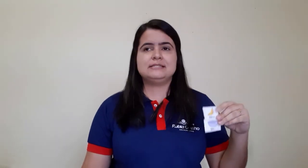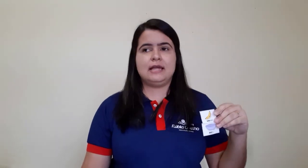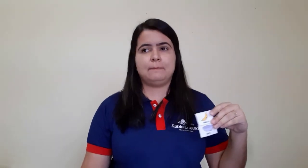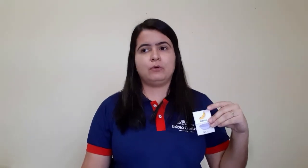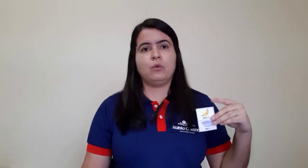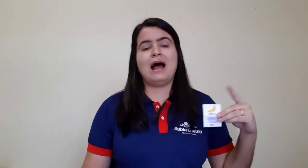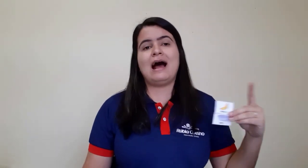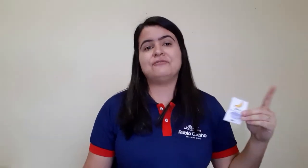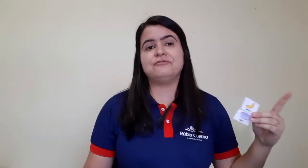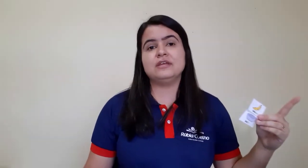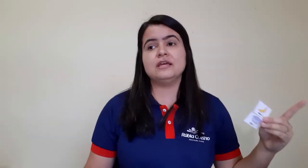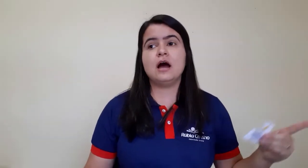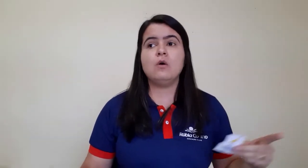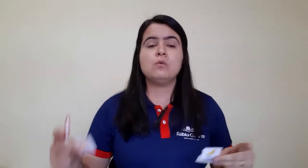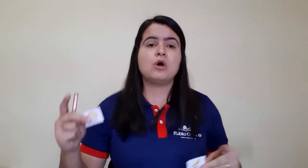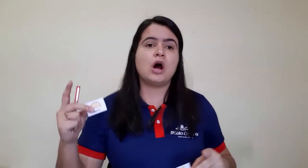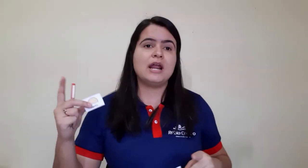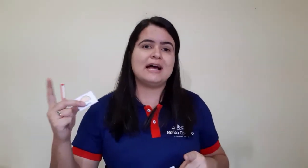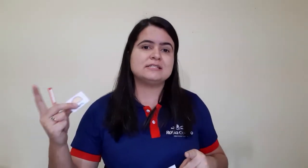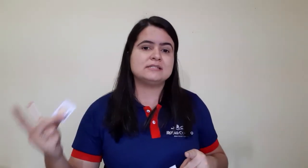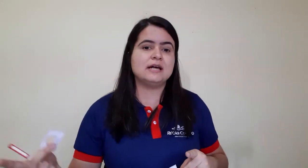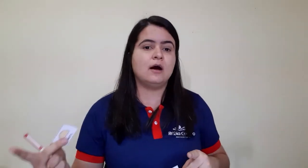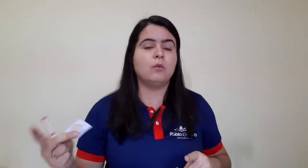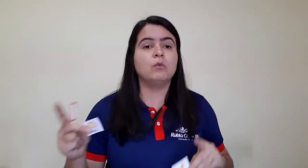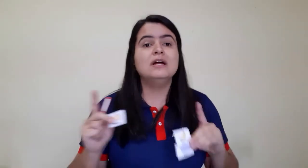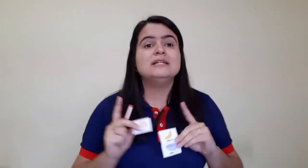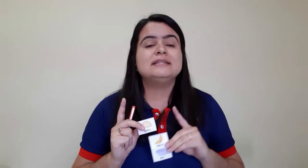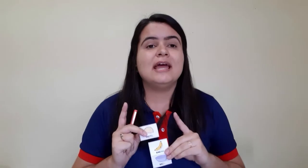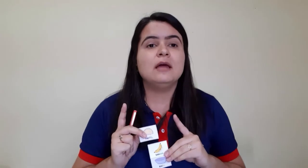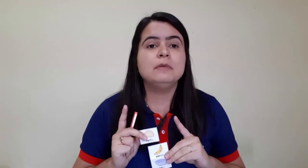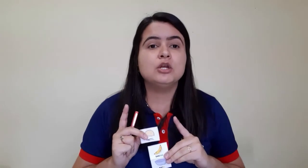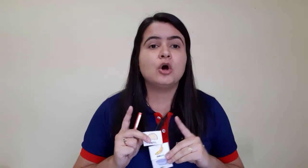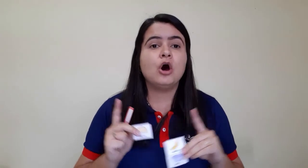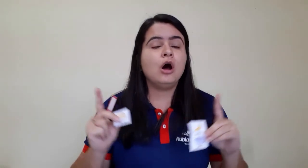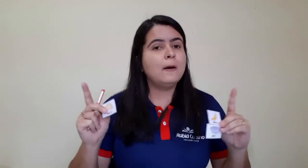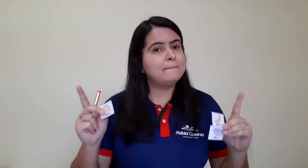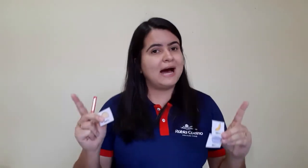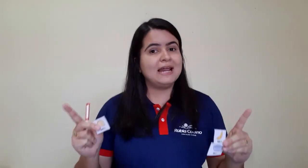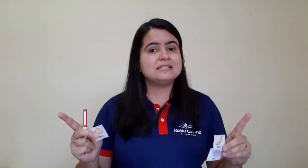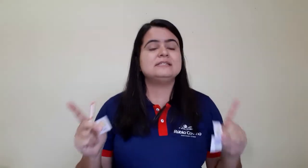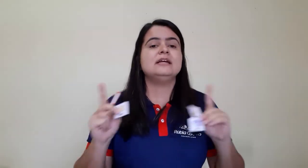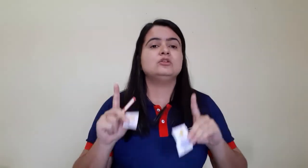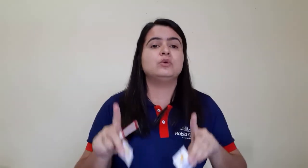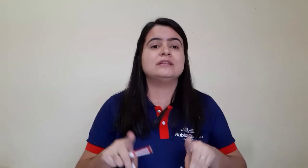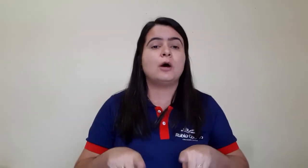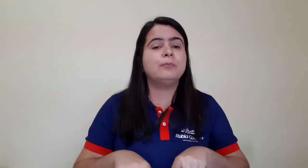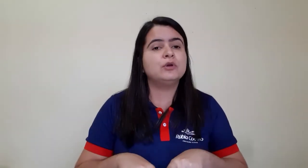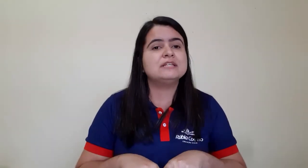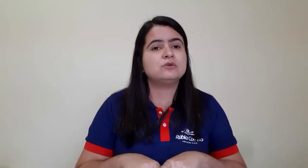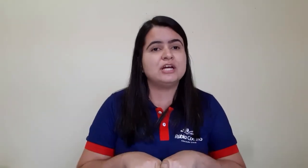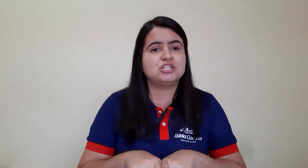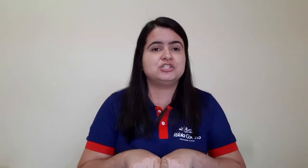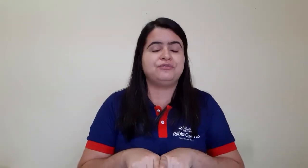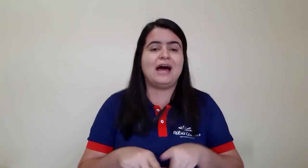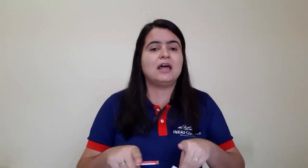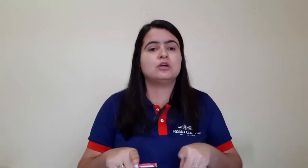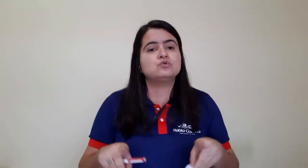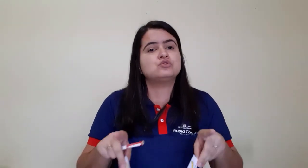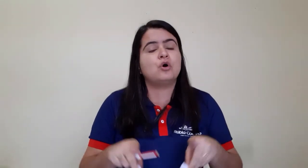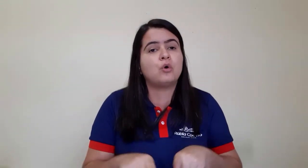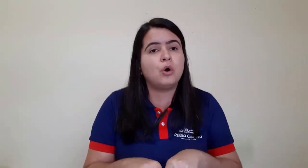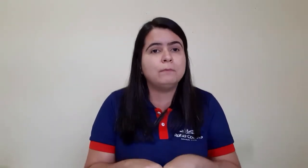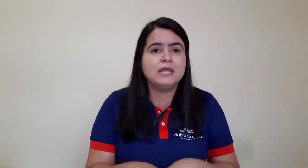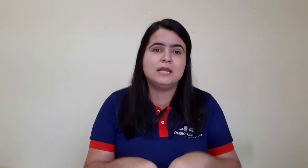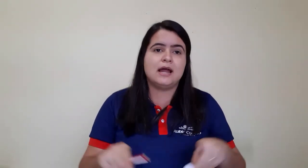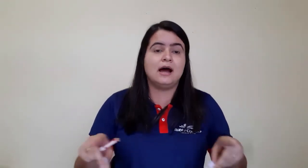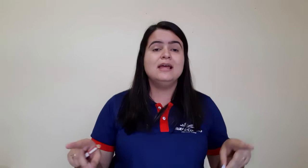por exemplo, avião, coração, terminou parecido. Então, por isso que a gente fala que o